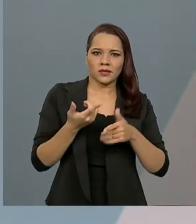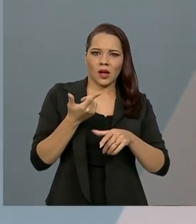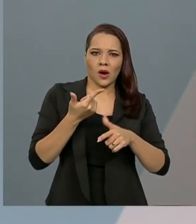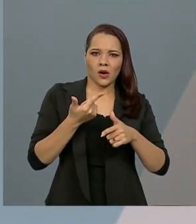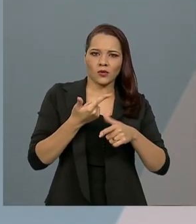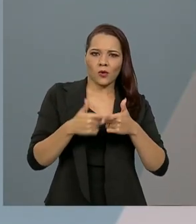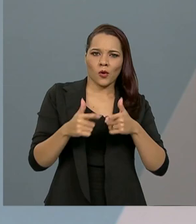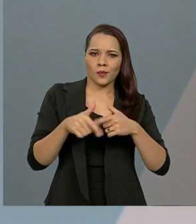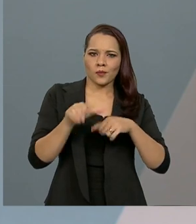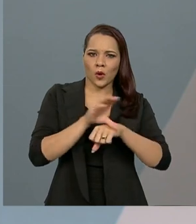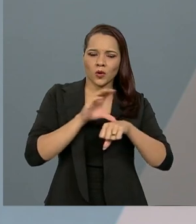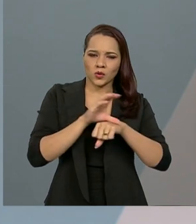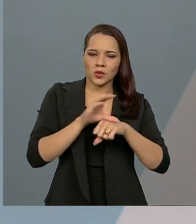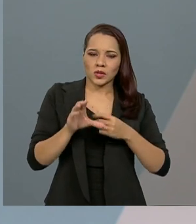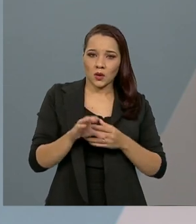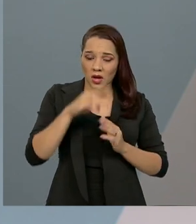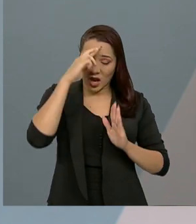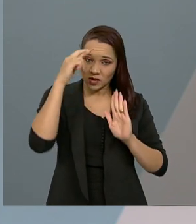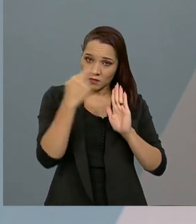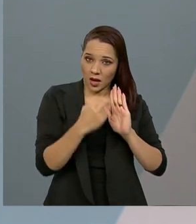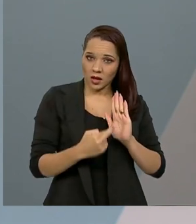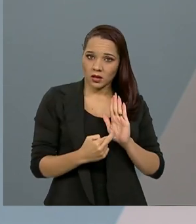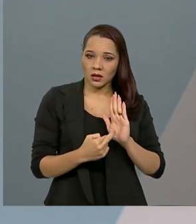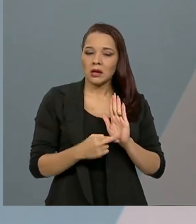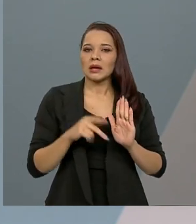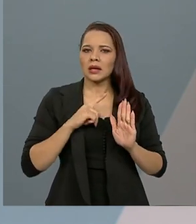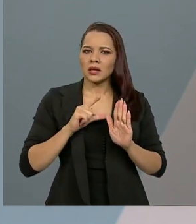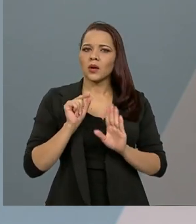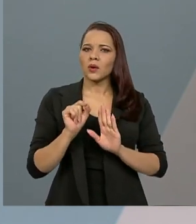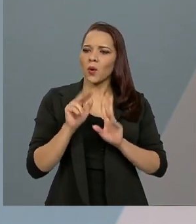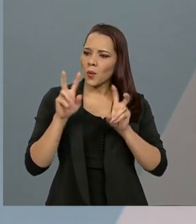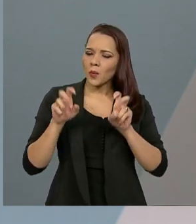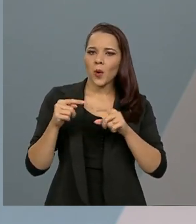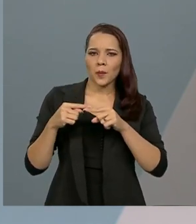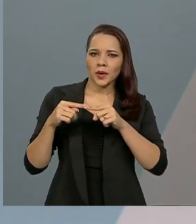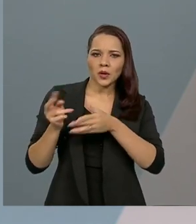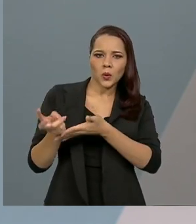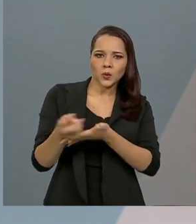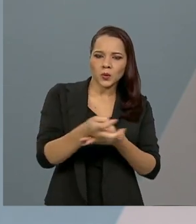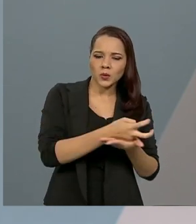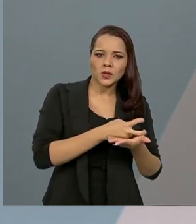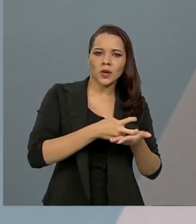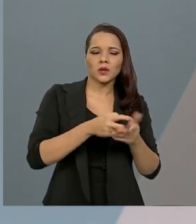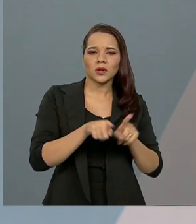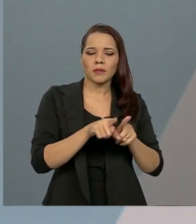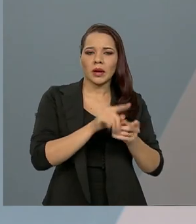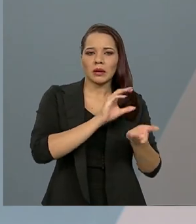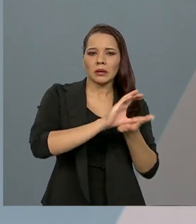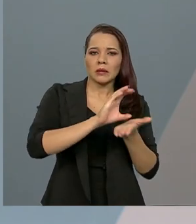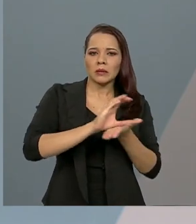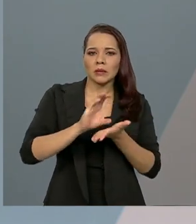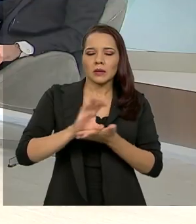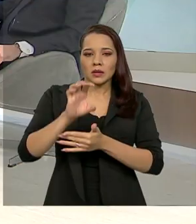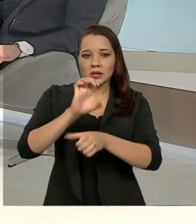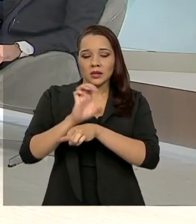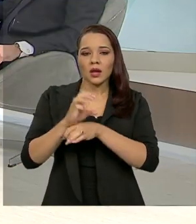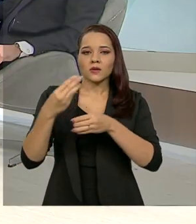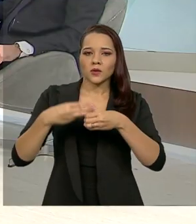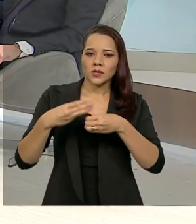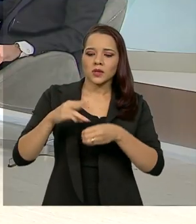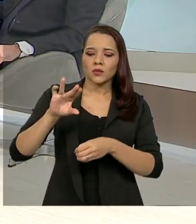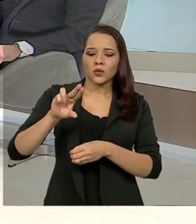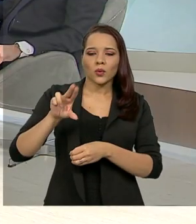elas respeitam esse Pacto Federativo que tem a ver com a arrecadação e distribuição de impostos entre estados, municípios e a União. Como é que fica esse